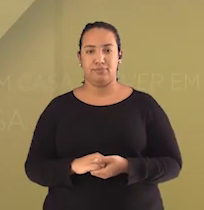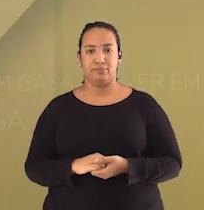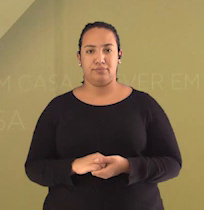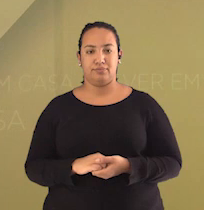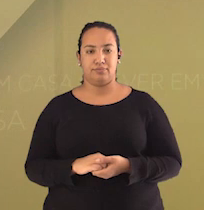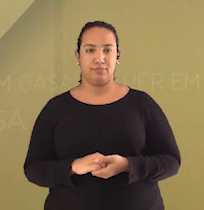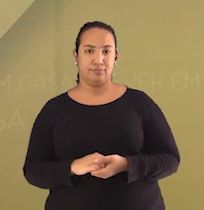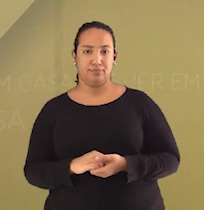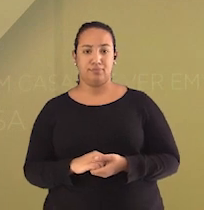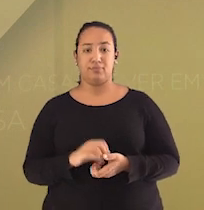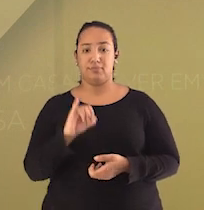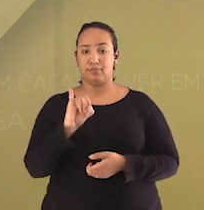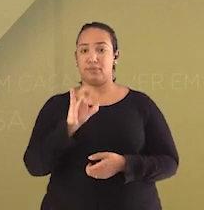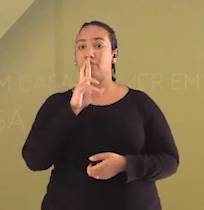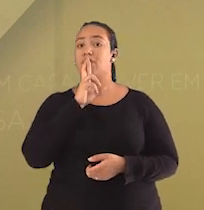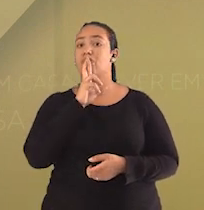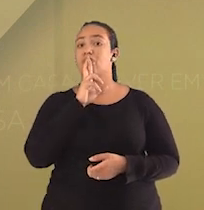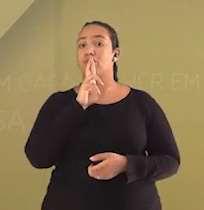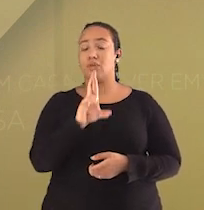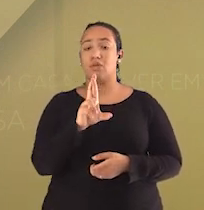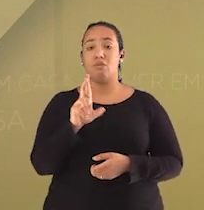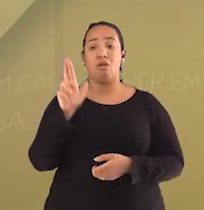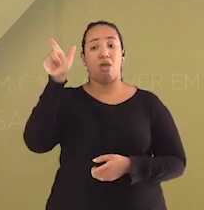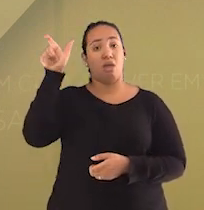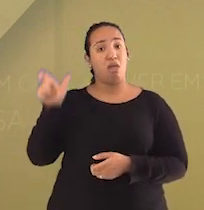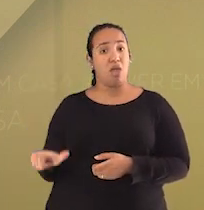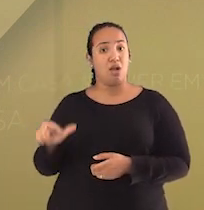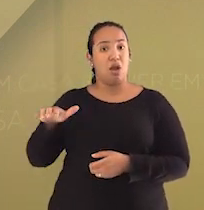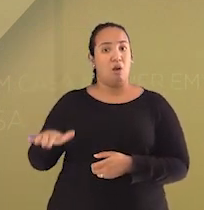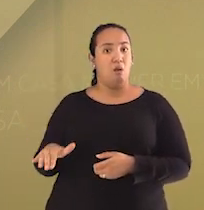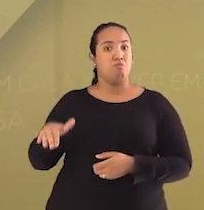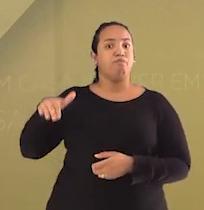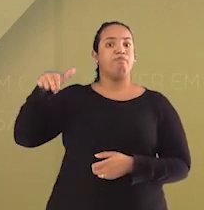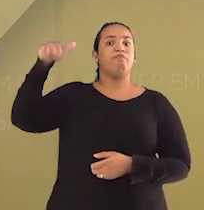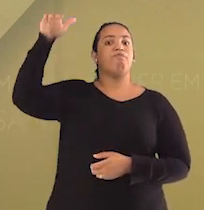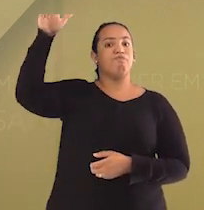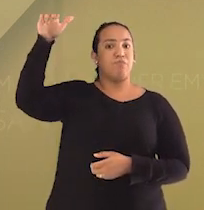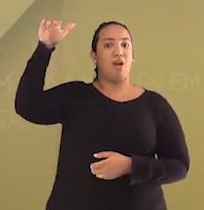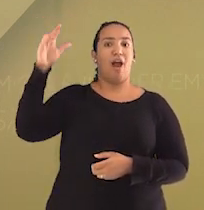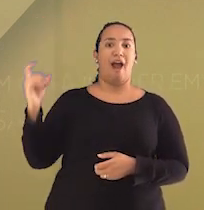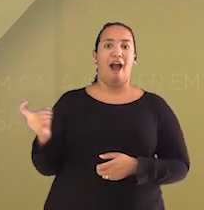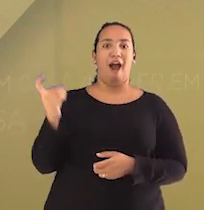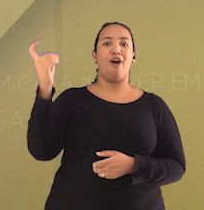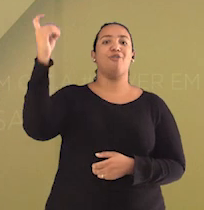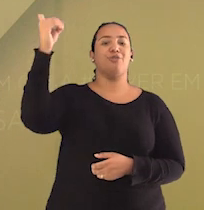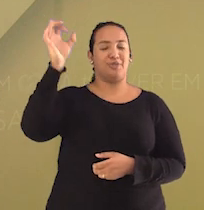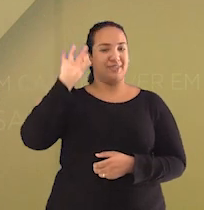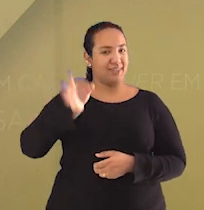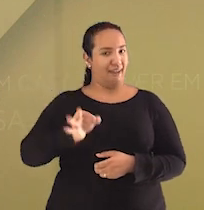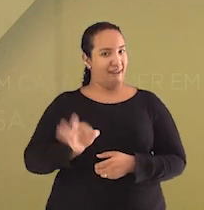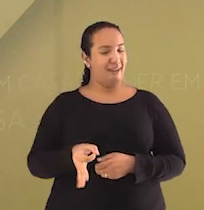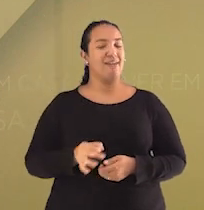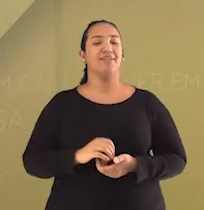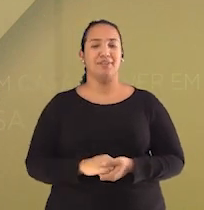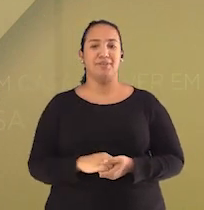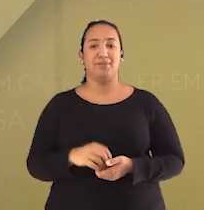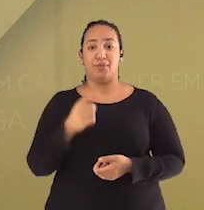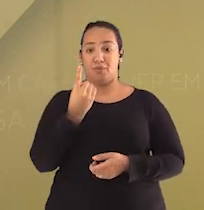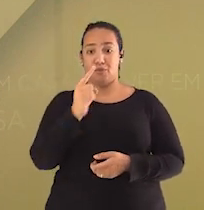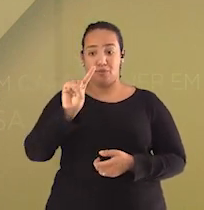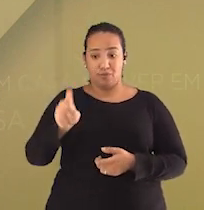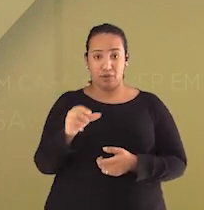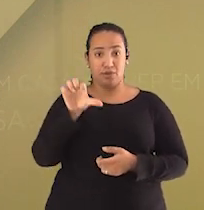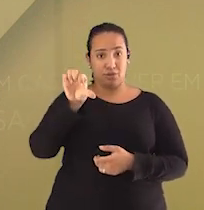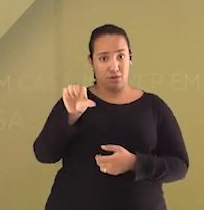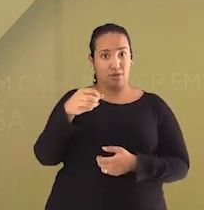Acertou quem respondeu. Zack is tall. Ele é alto. Ele tem 1,93 m. Essa é uma altura considerável